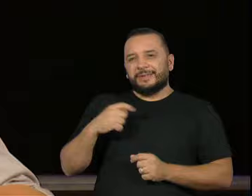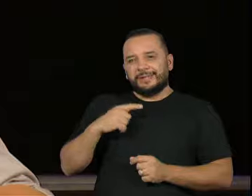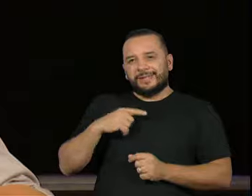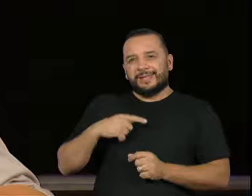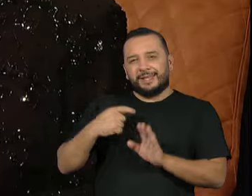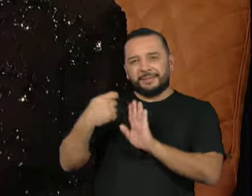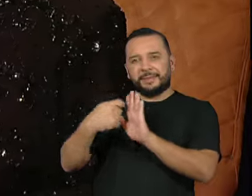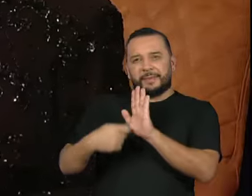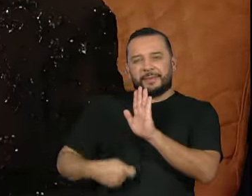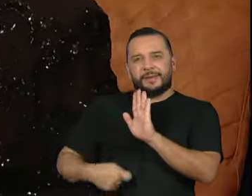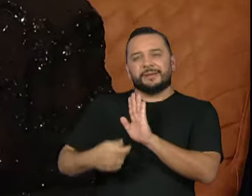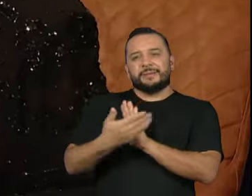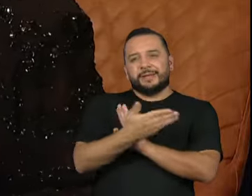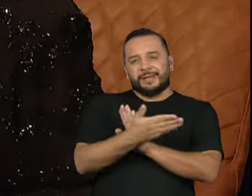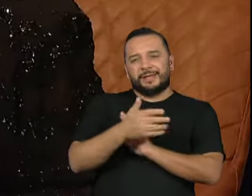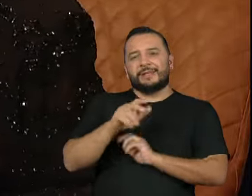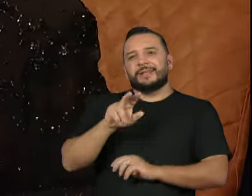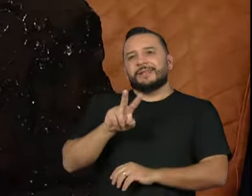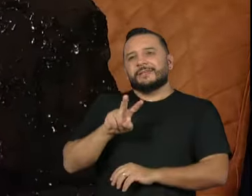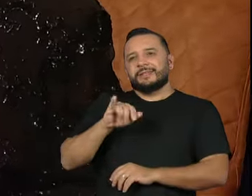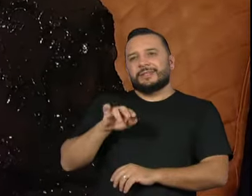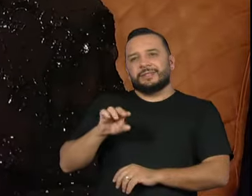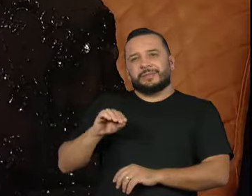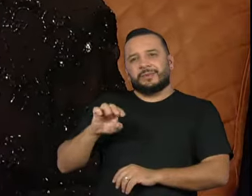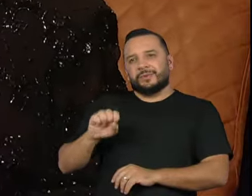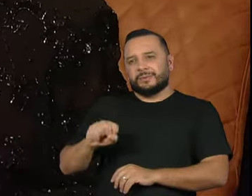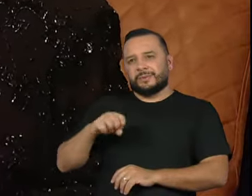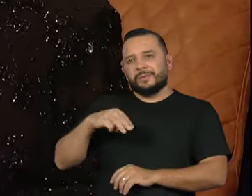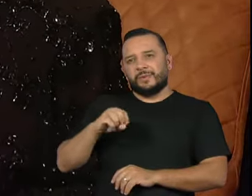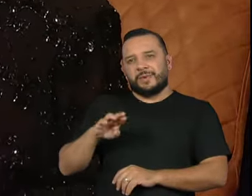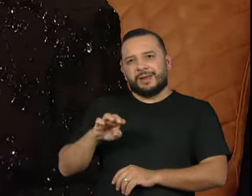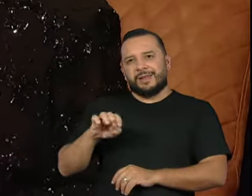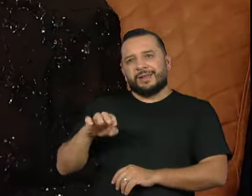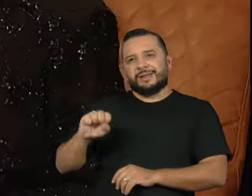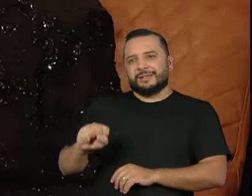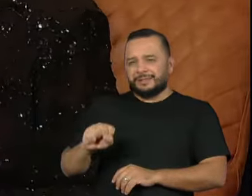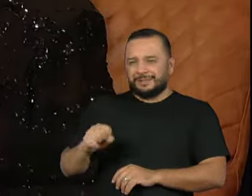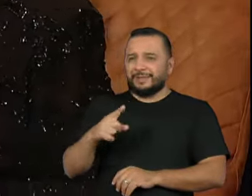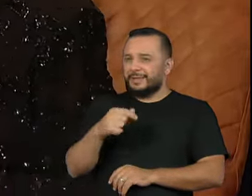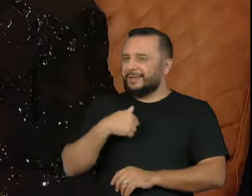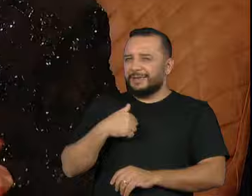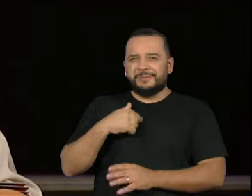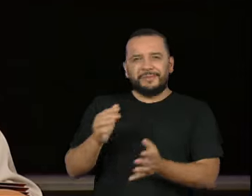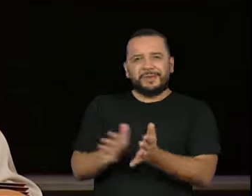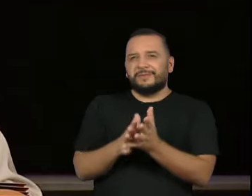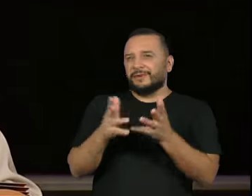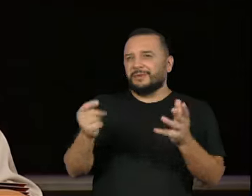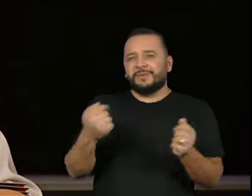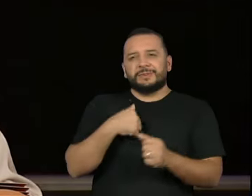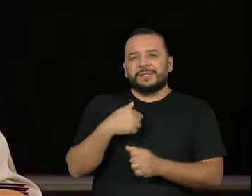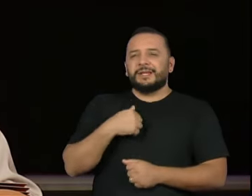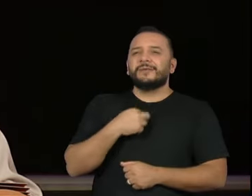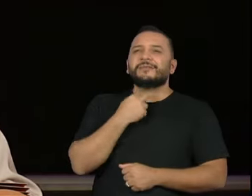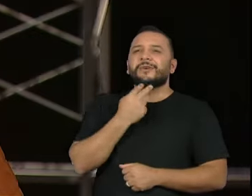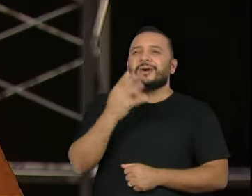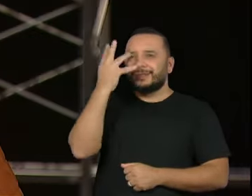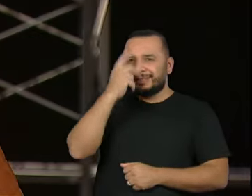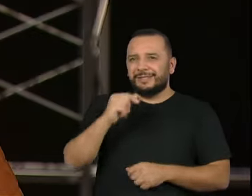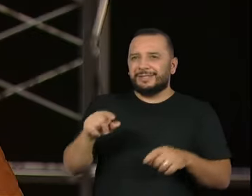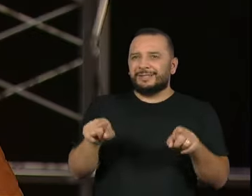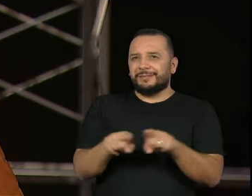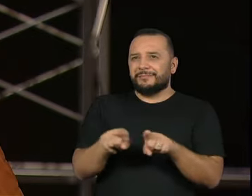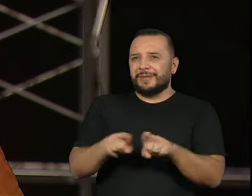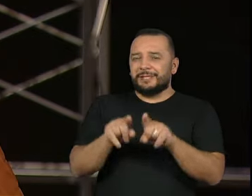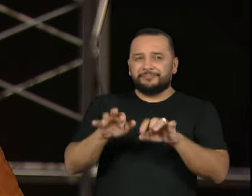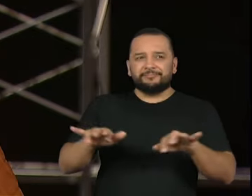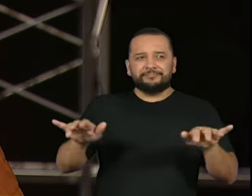porque ele era um intérprete maravilhoso. Além de ter uma voz, né, diferente, linda, ele tocava um piano muito bem.